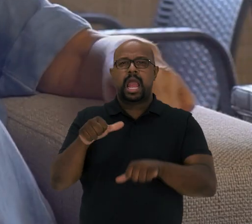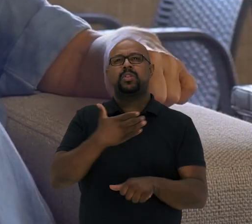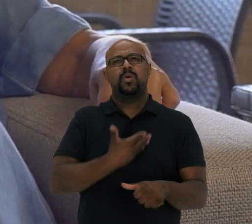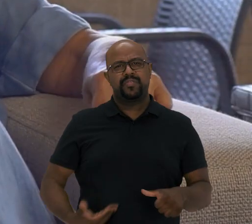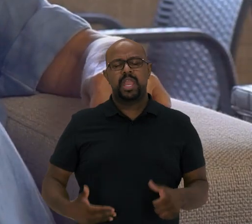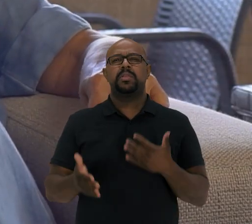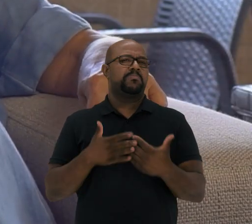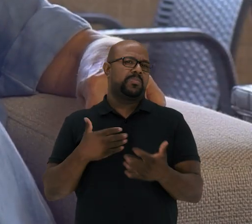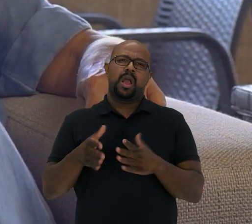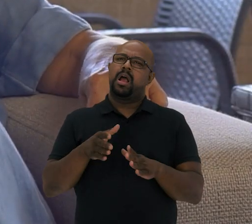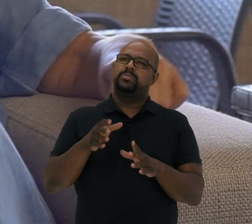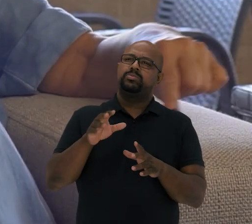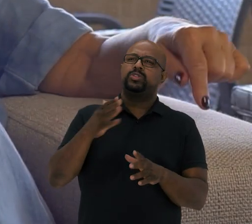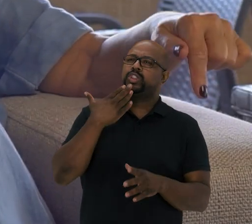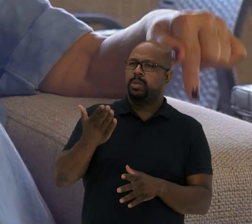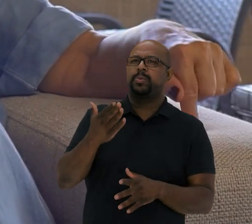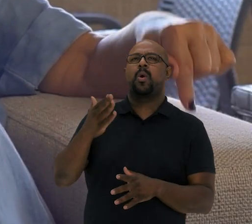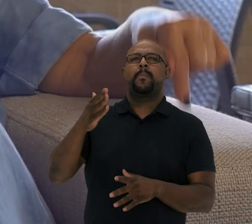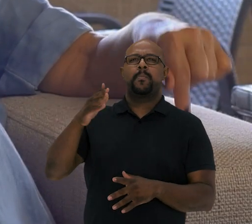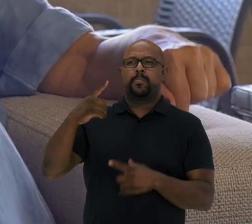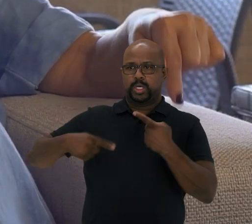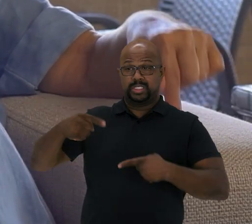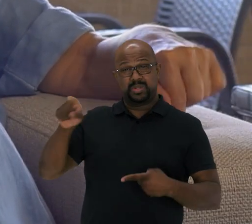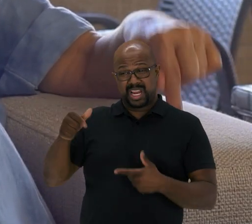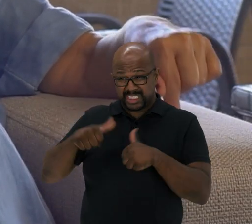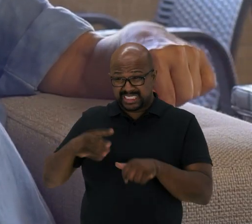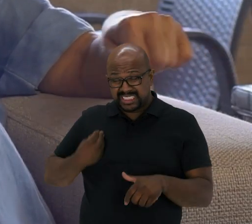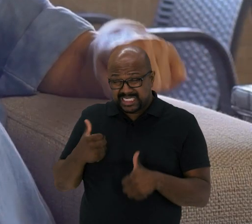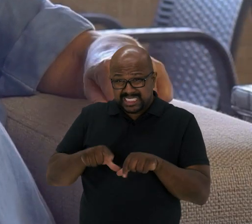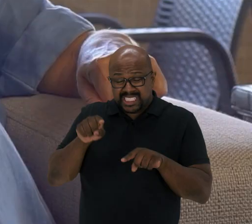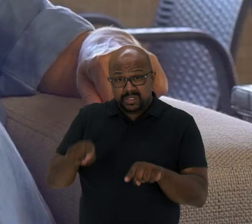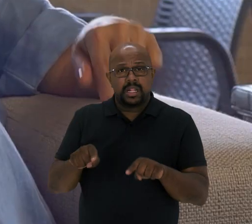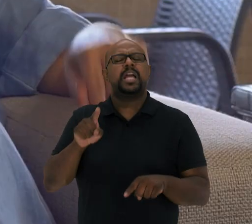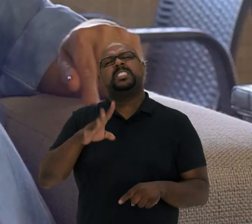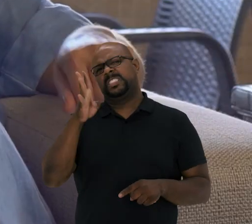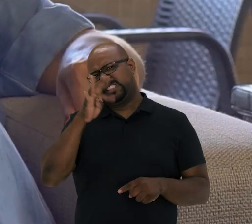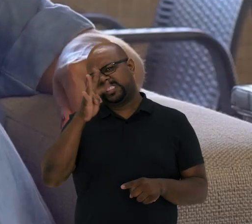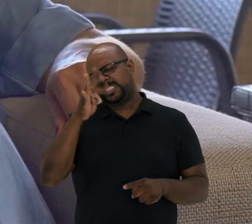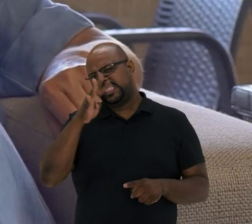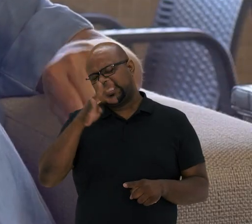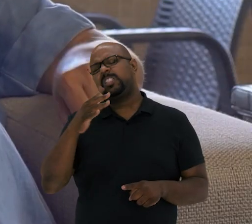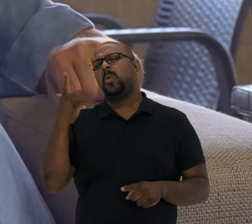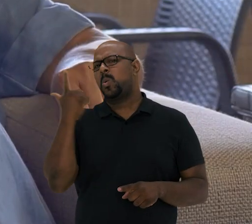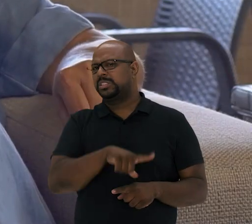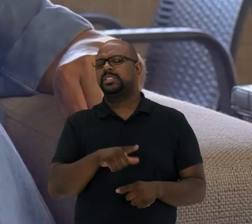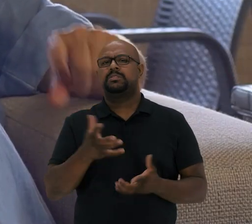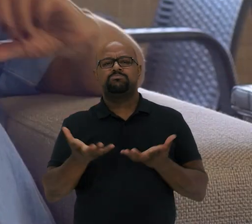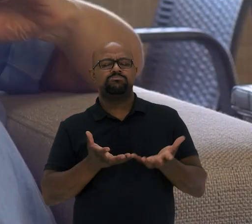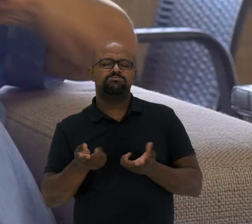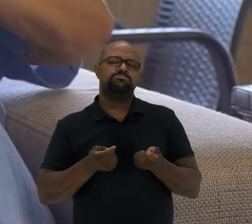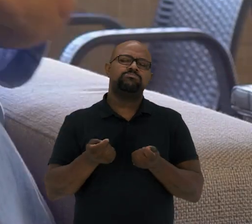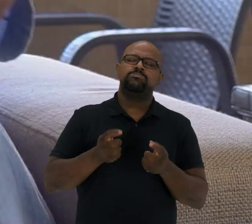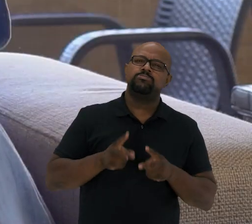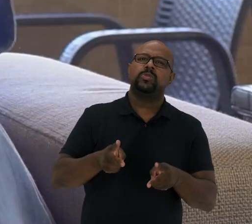governo, tivesse mudado a orientação política, ele estando lá lutando, ele conseguiria que